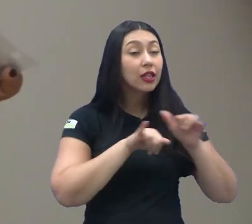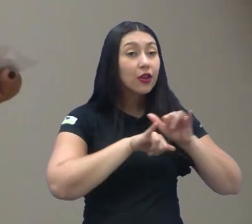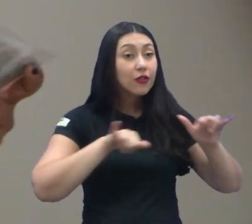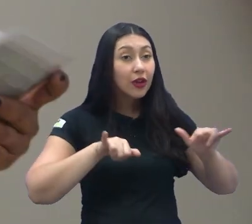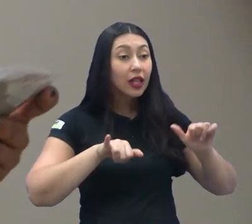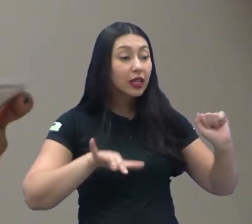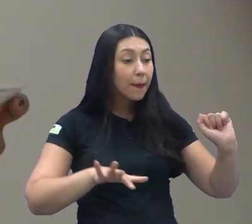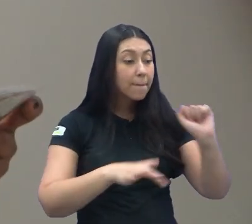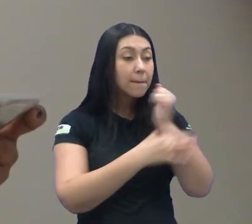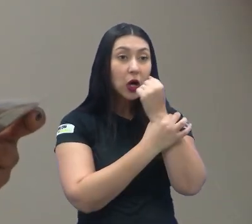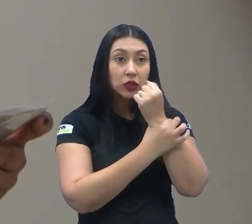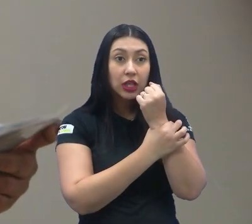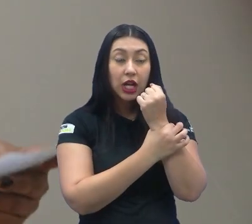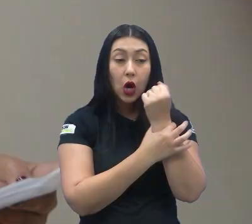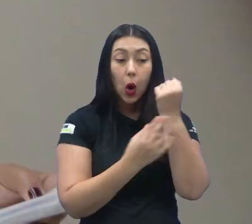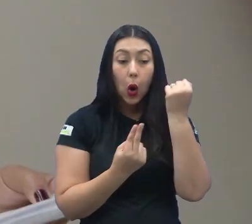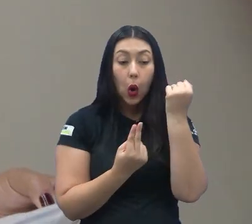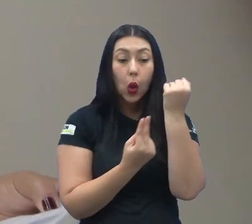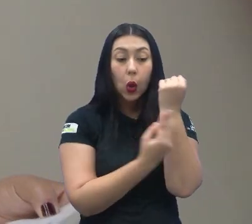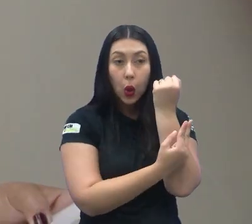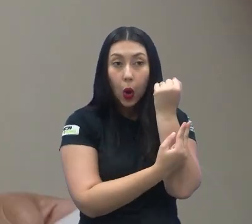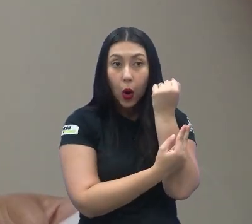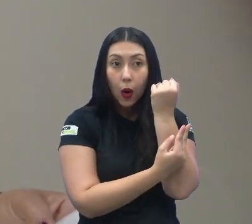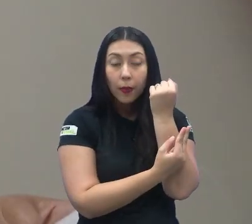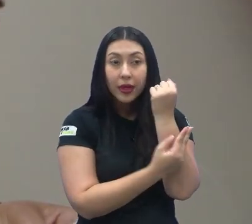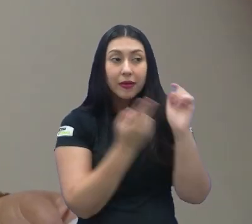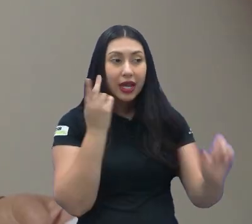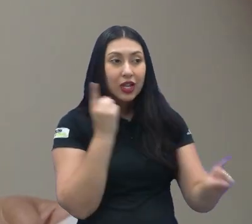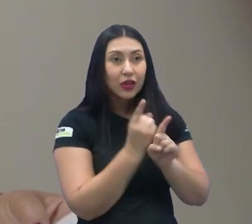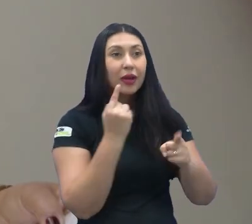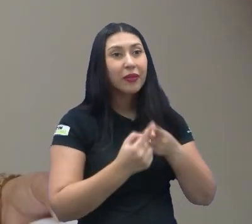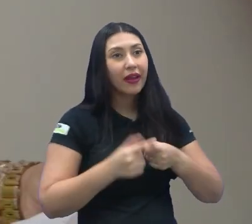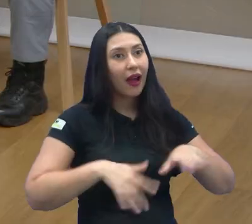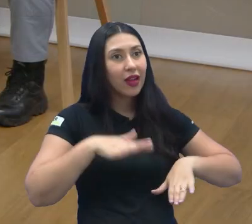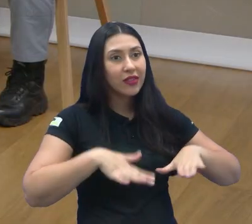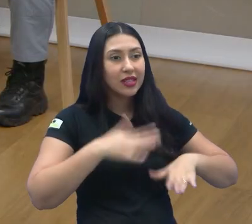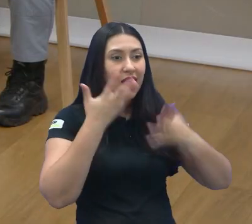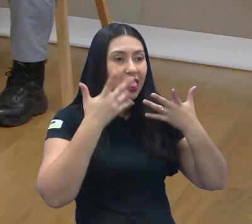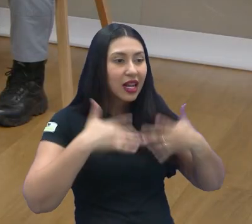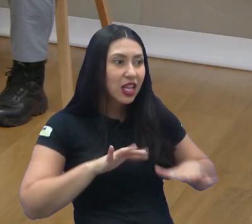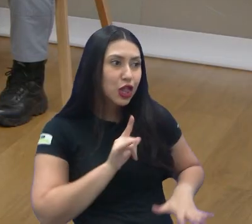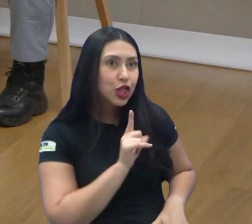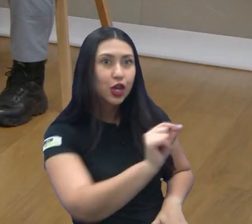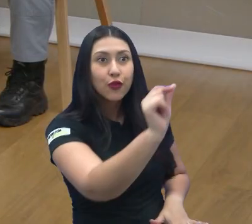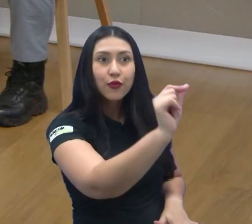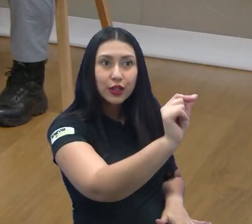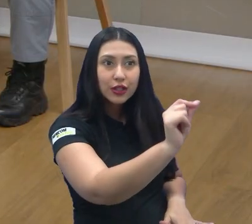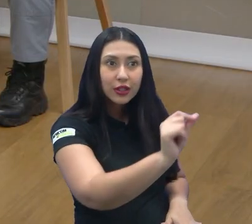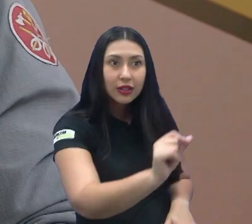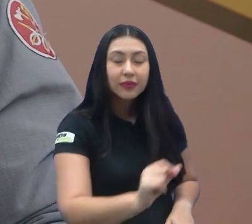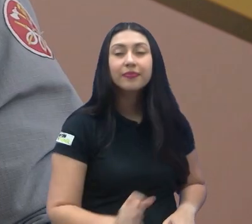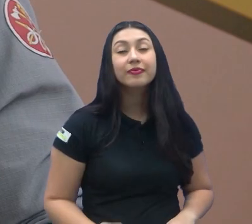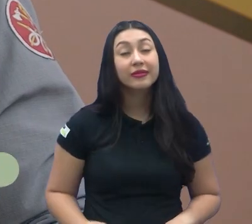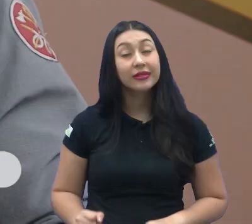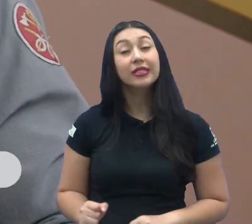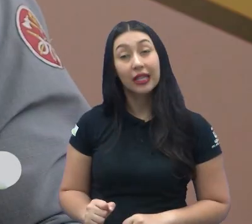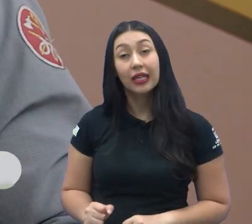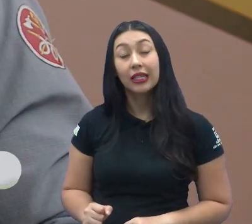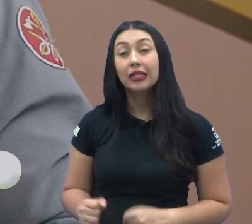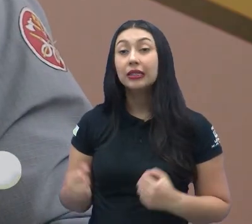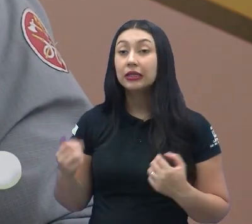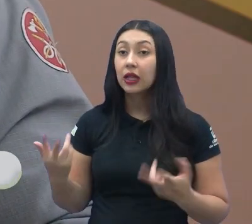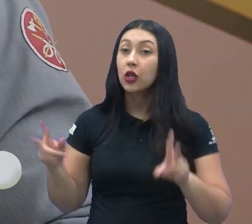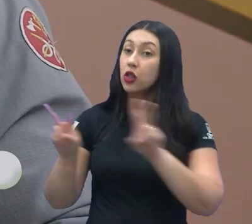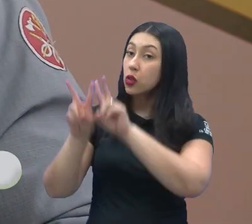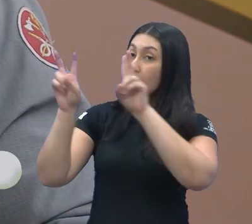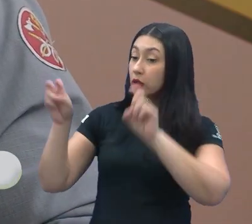pulseirinha com nome de identificação, para não perder, porque algumas crianças acabam ali saindo de perto dos pais também. Com relação aos